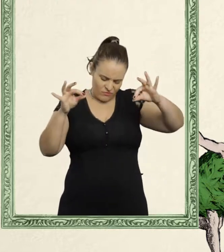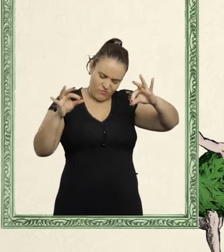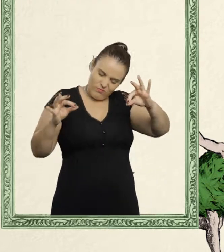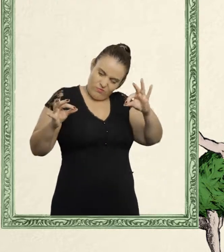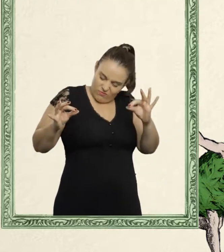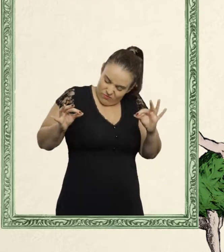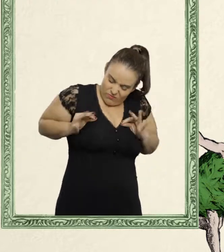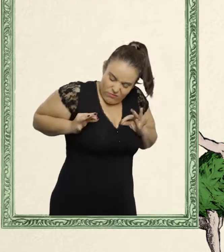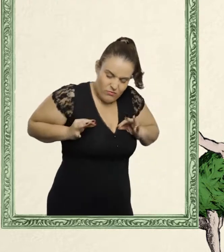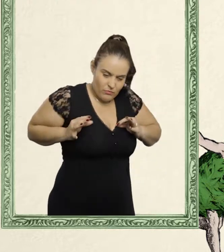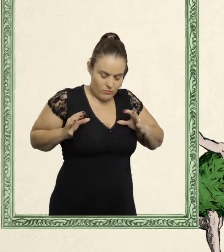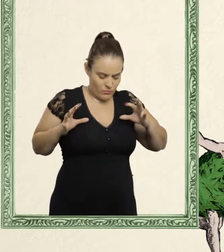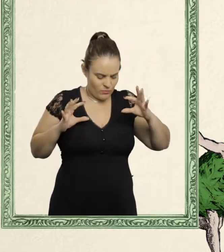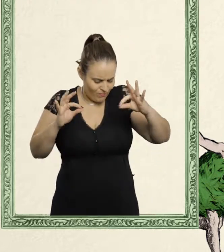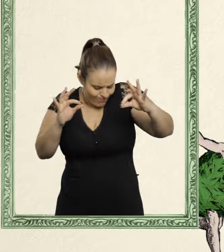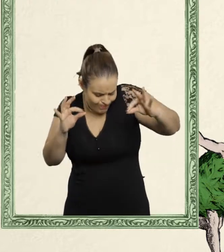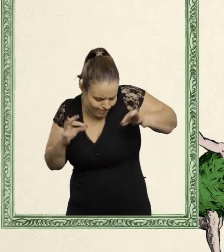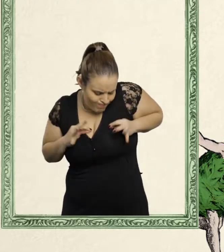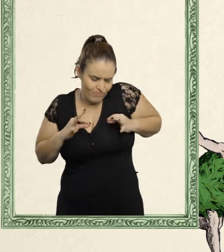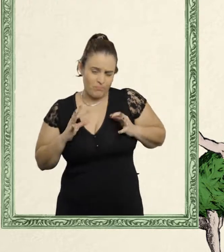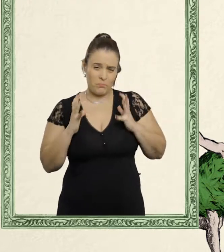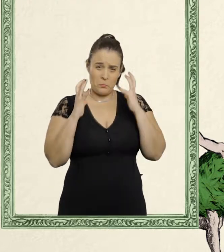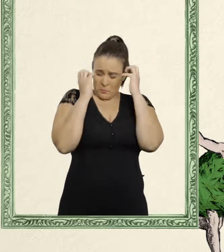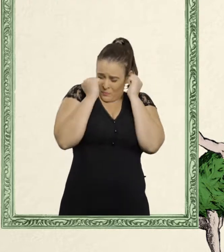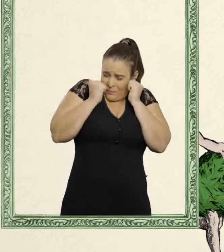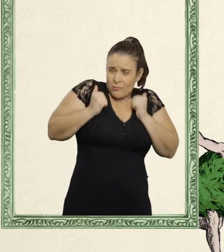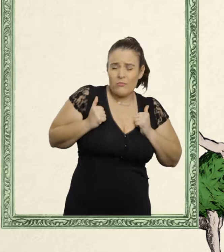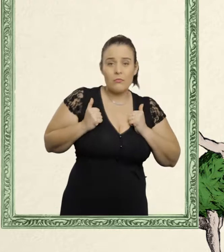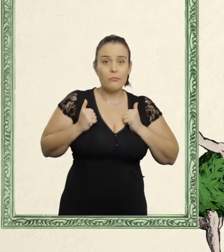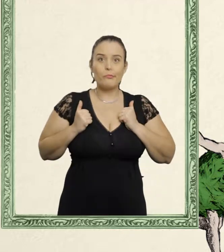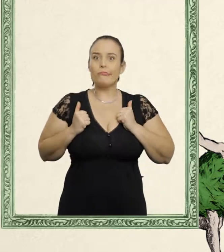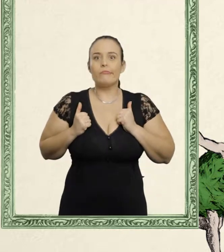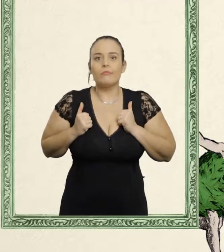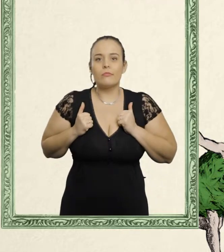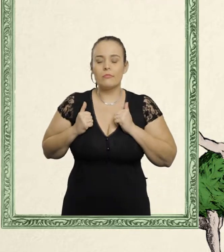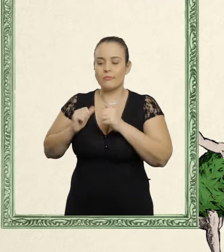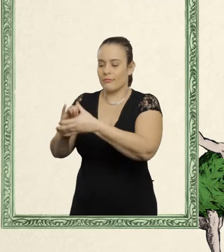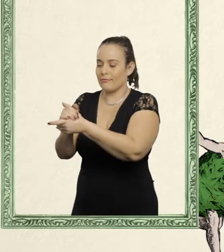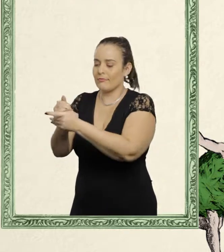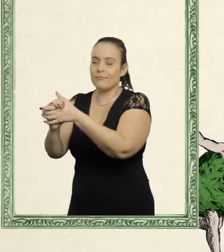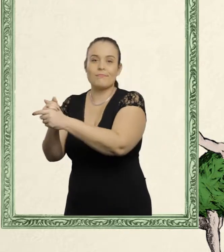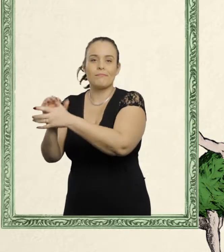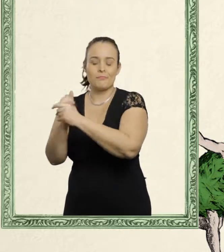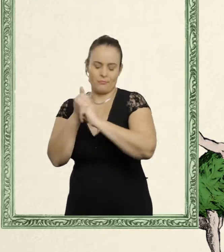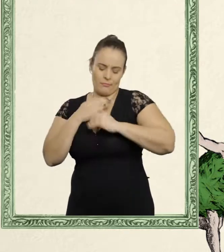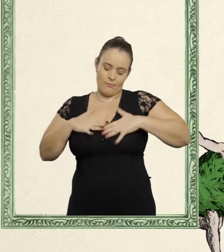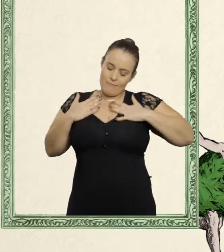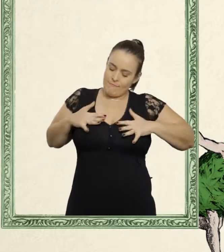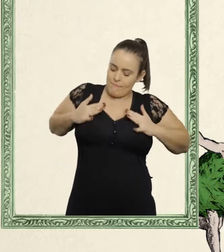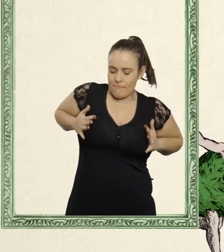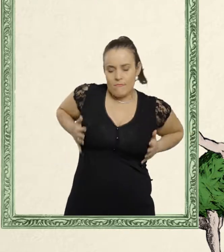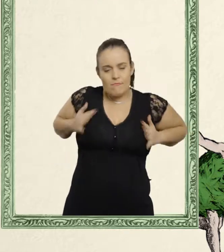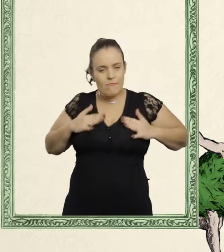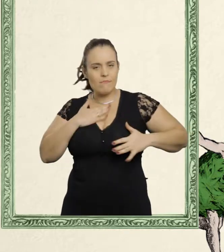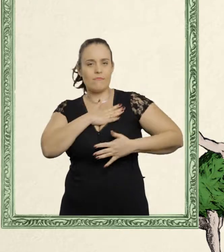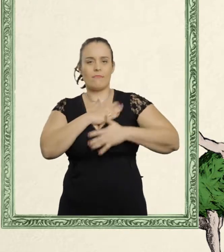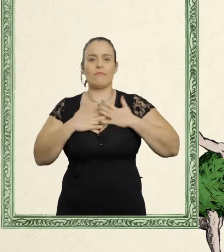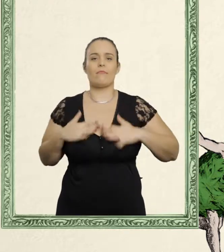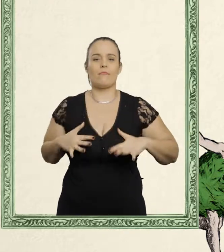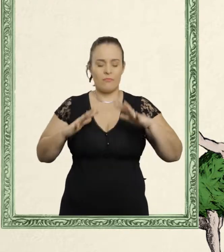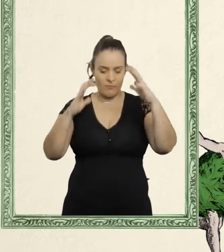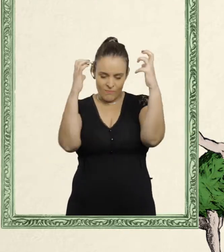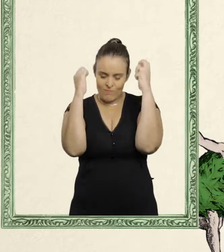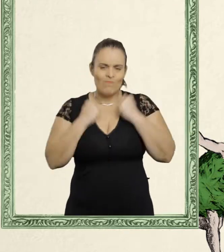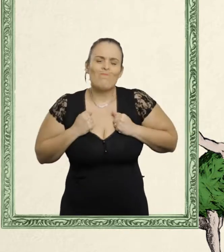Estava difícil, por isso passou um pouco do sabonete que estava no banheiro. Peter não conseguiu grudar a sombra